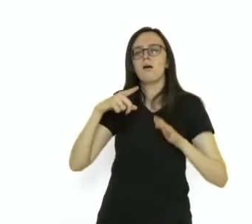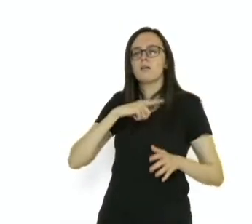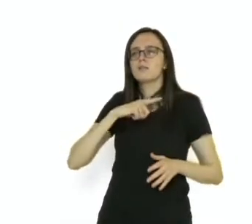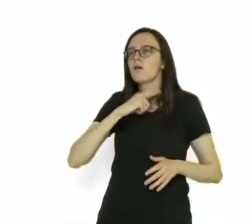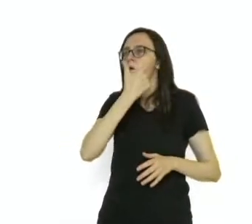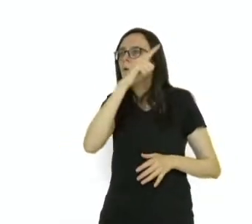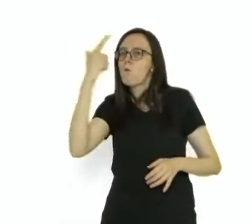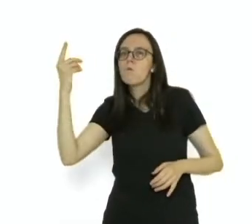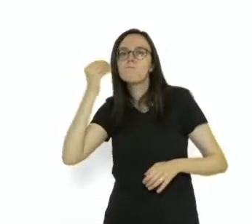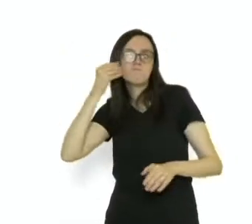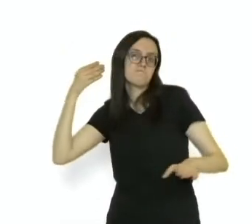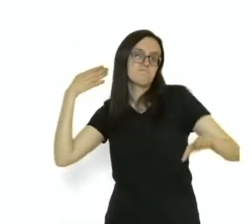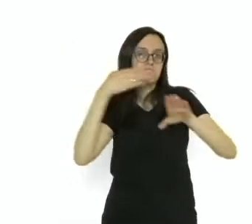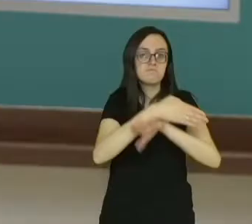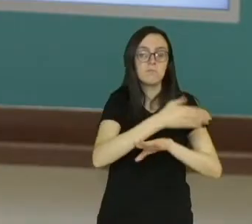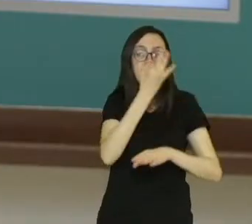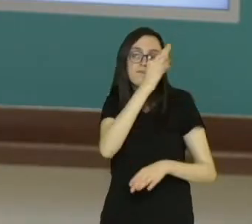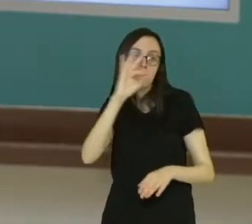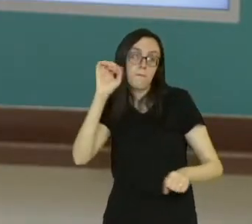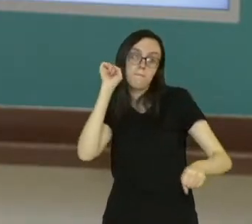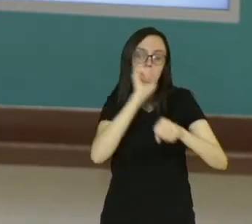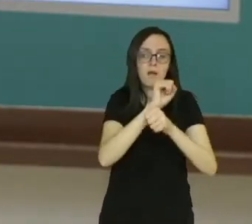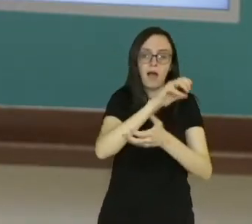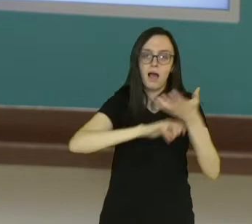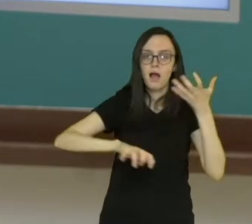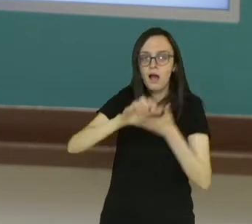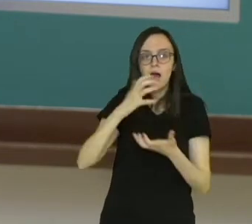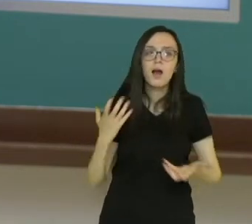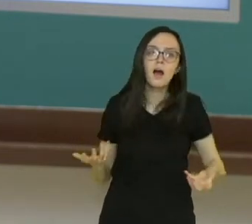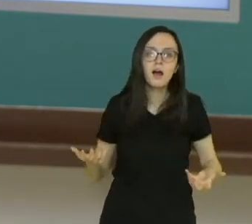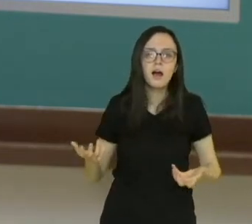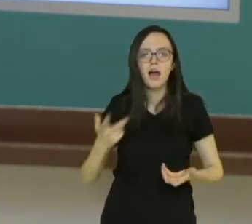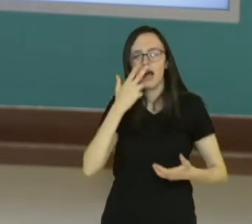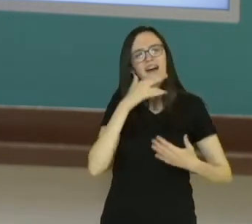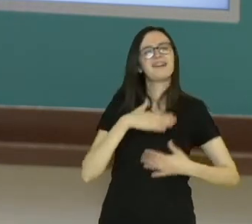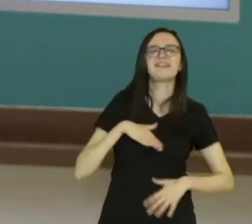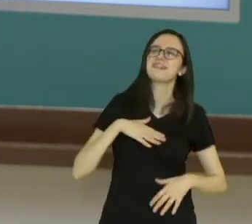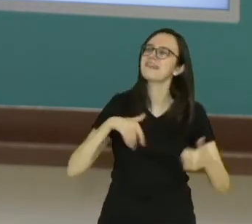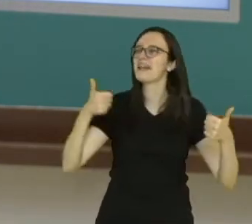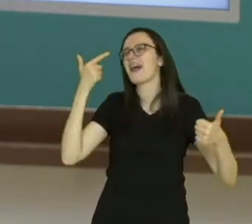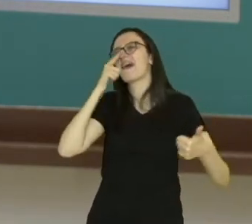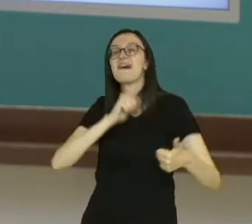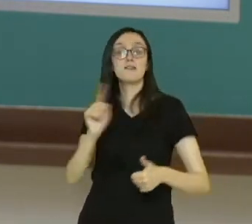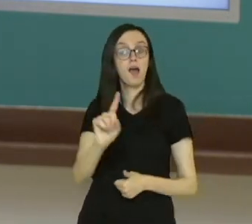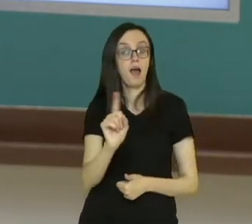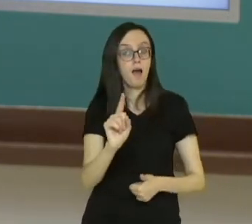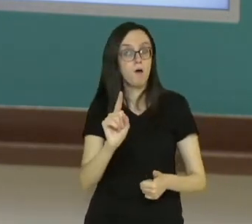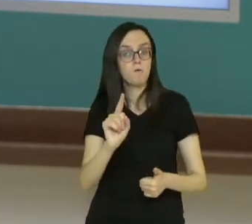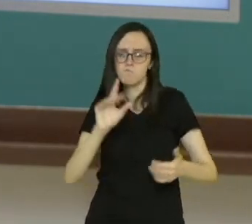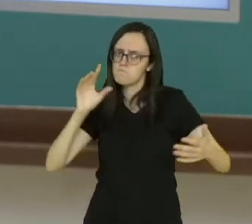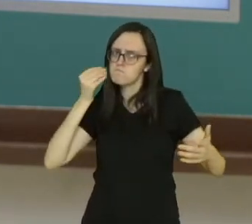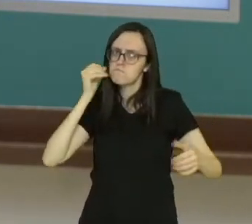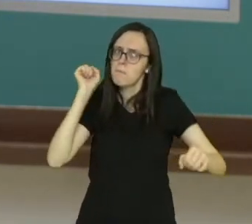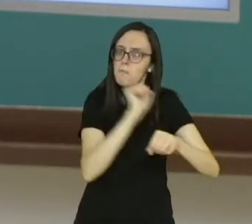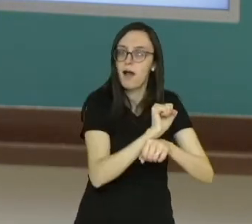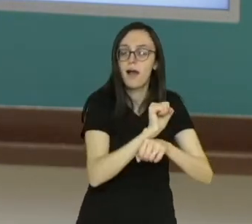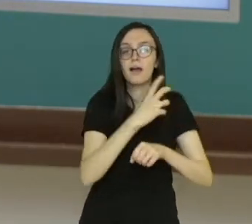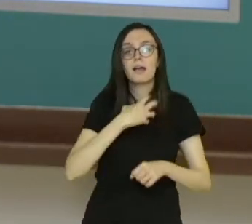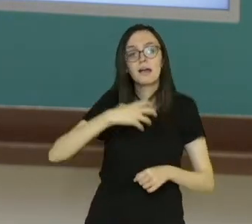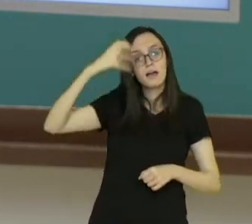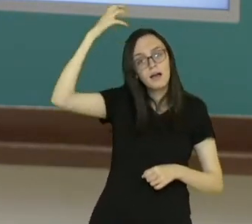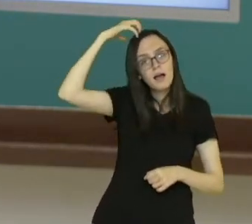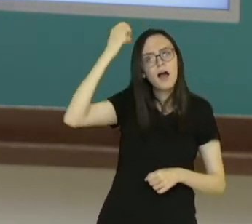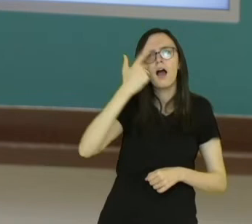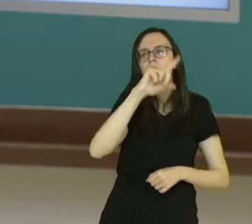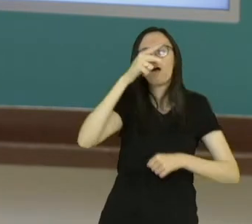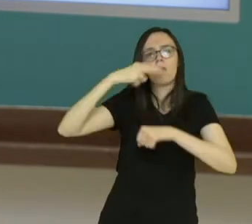tentam invadir a França e deter a revolução. Não vamos achar que estava tudo tranquilo, hein? Então, o rei ele vai ter várias